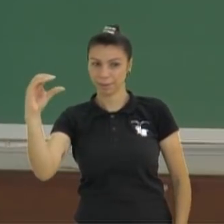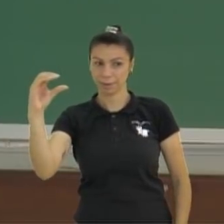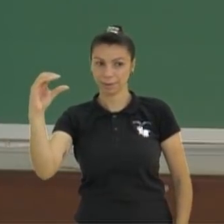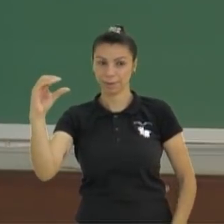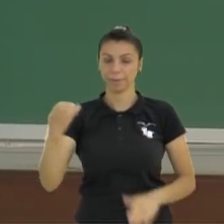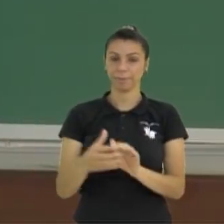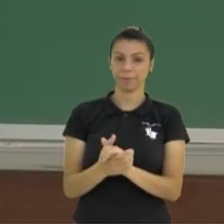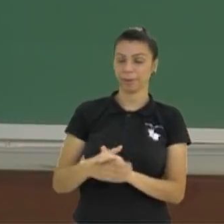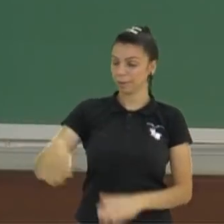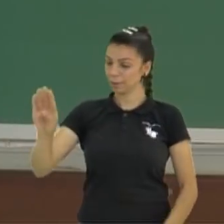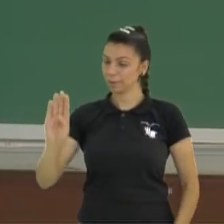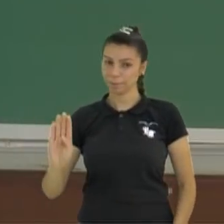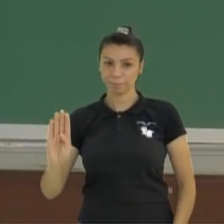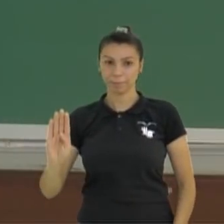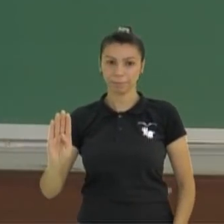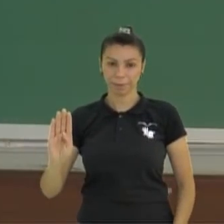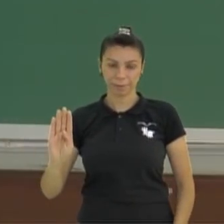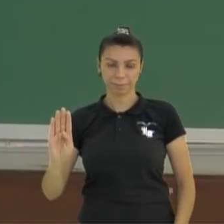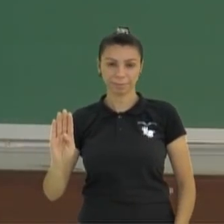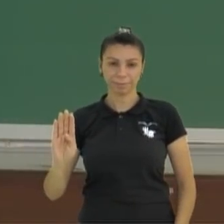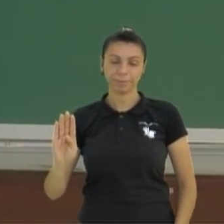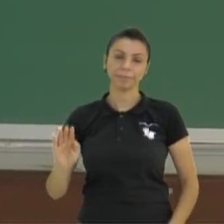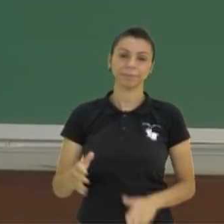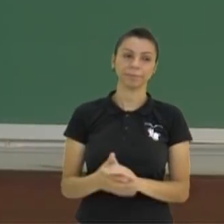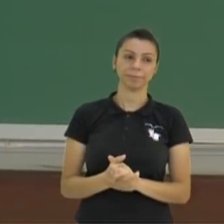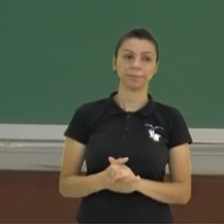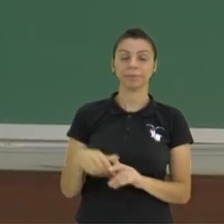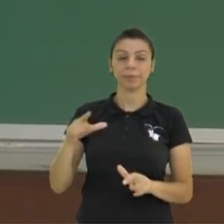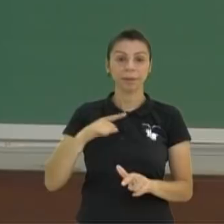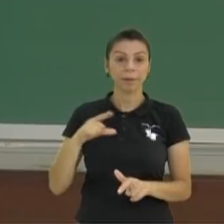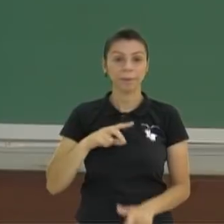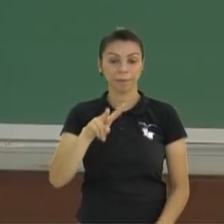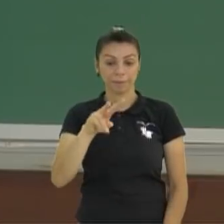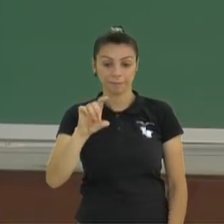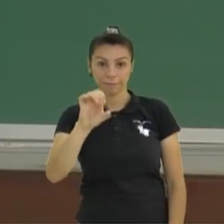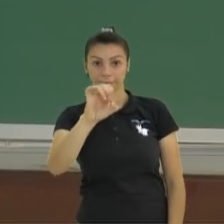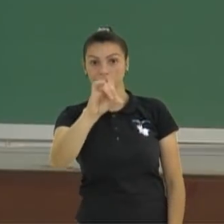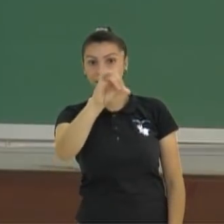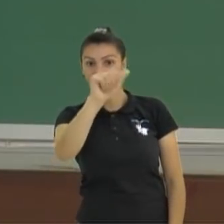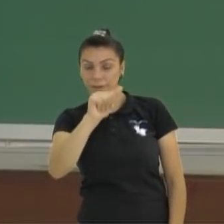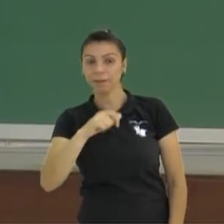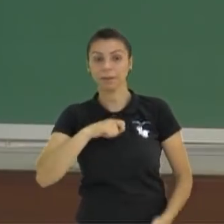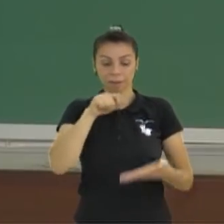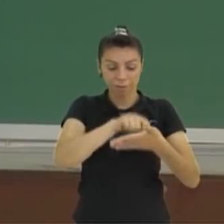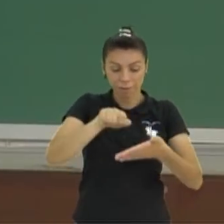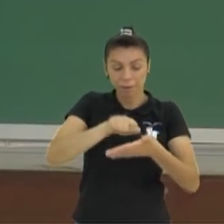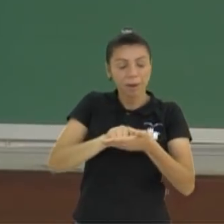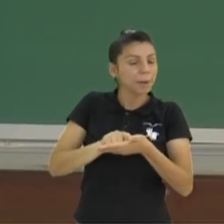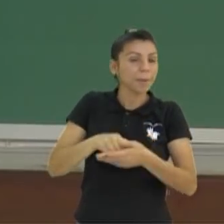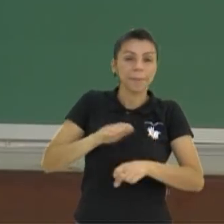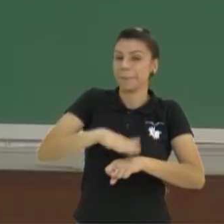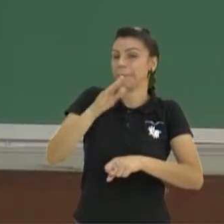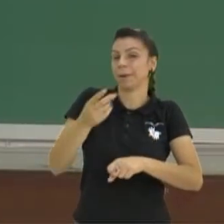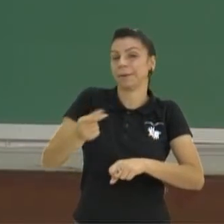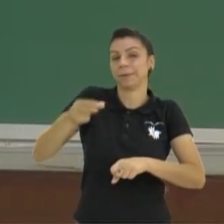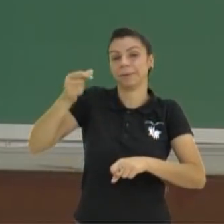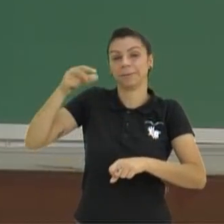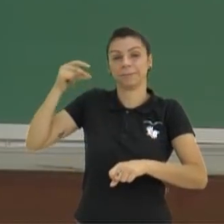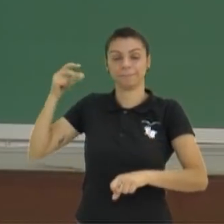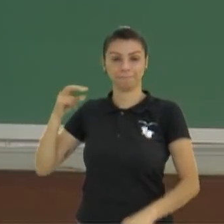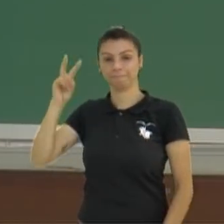C, os Vedas do hinduísmo. Inclusive, os Vedas são considerados o texto sagrado escrito mais antigo da história